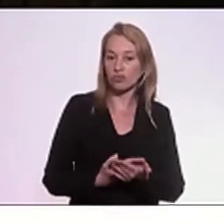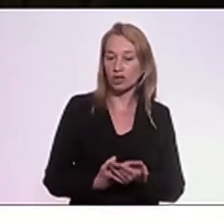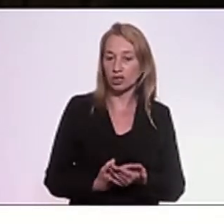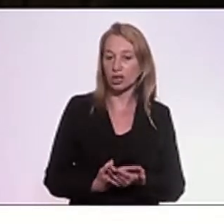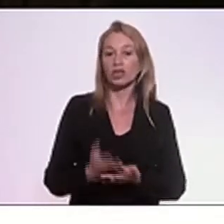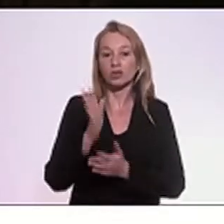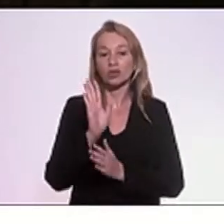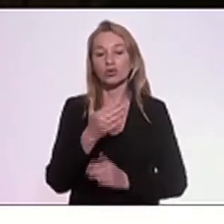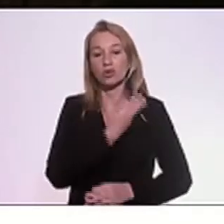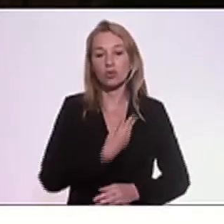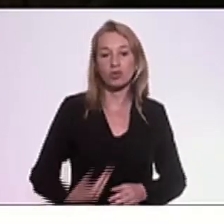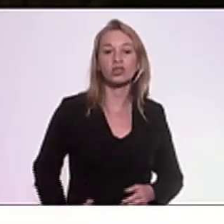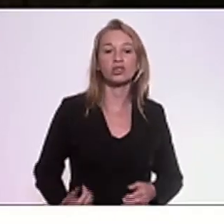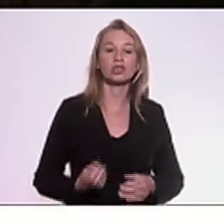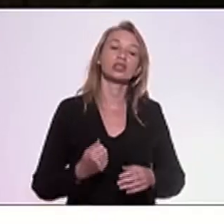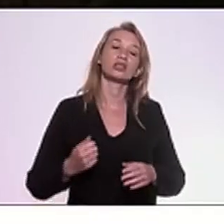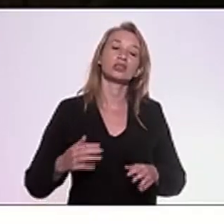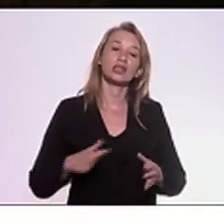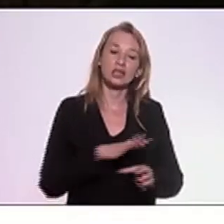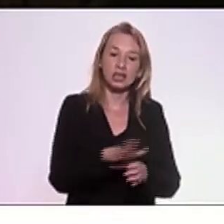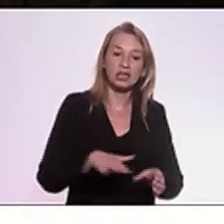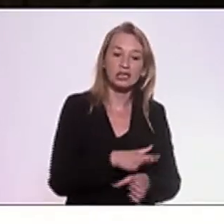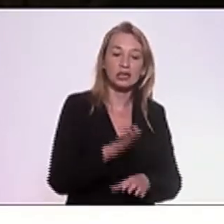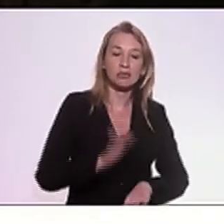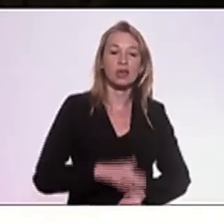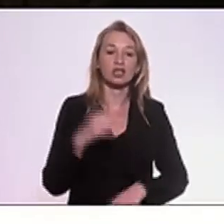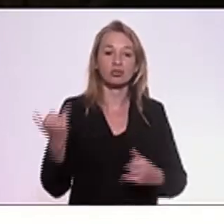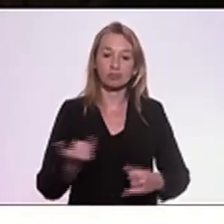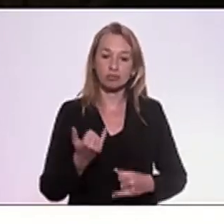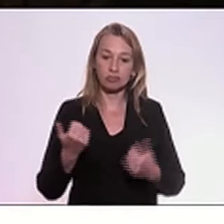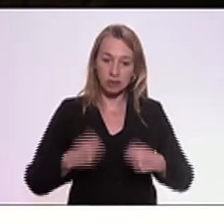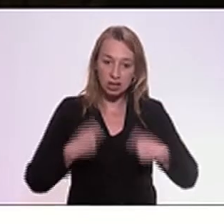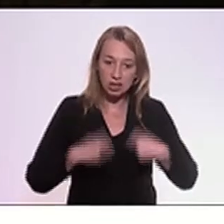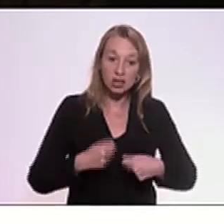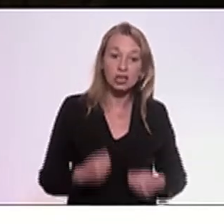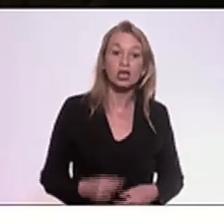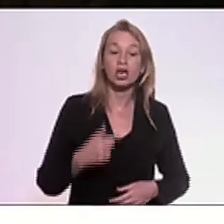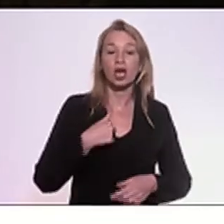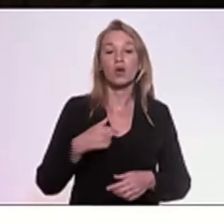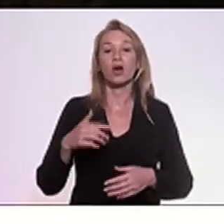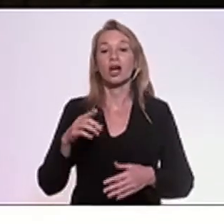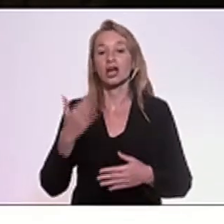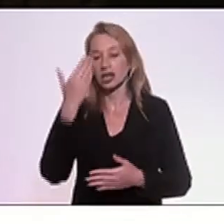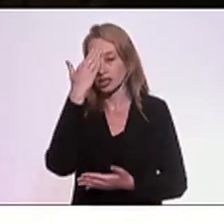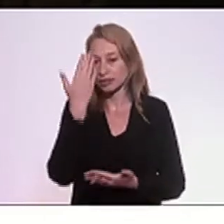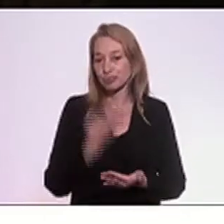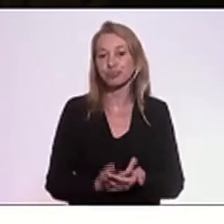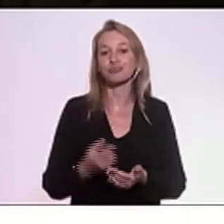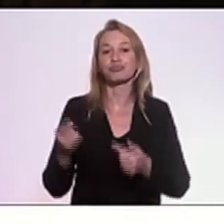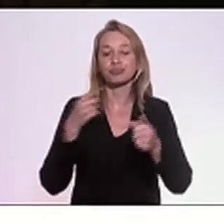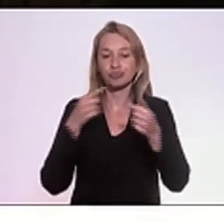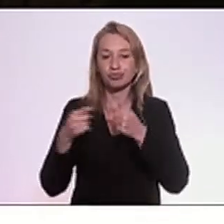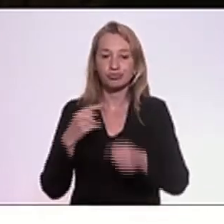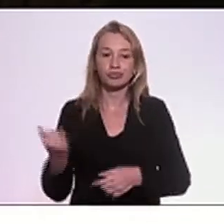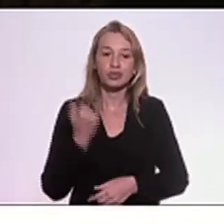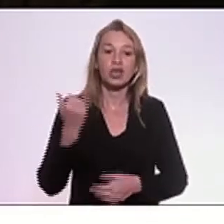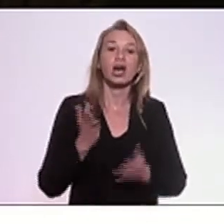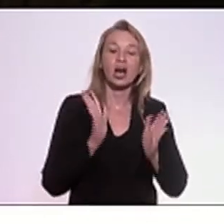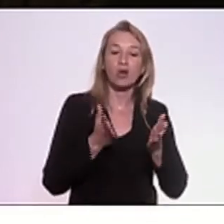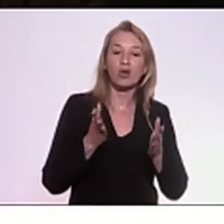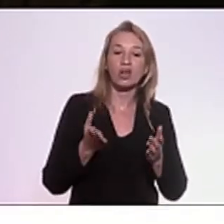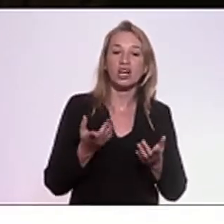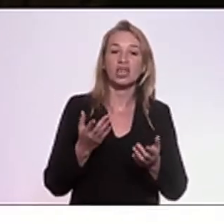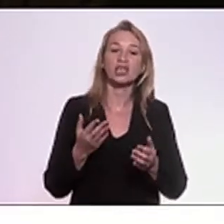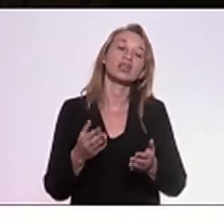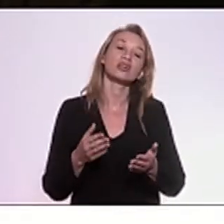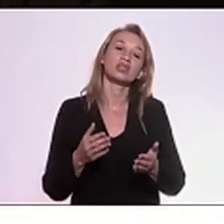mais precisam. Então eu acredito que esse debate ele é importante da desvinculação, mas nas áreas que estão sendo atacadas a nível estadual